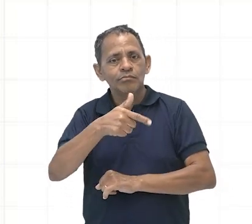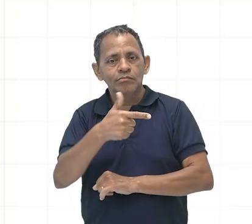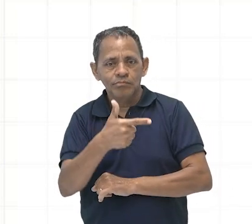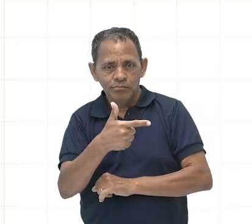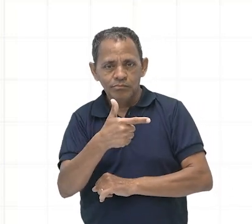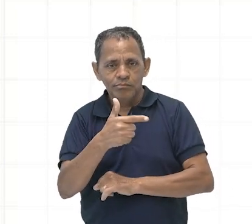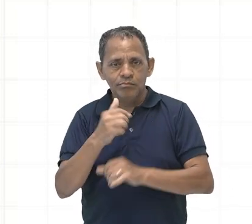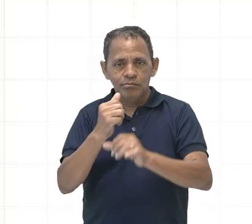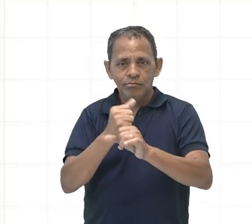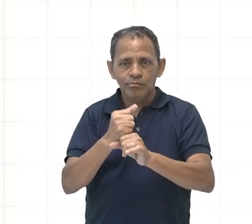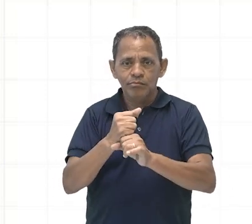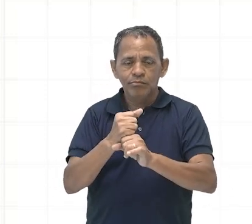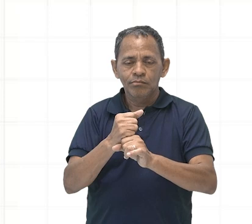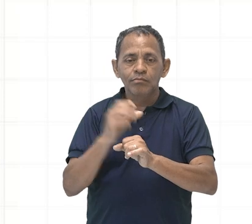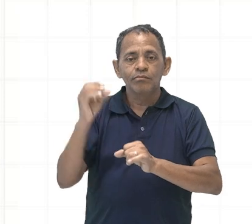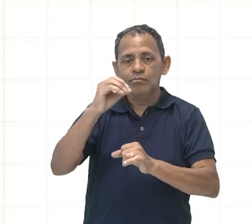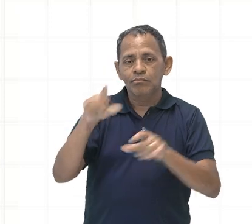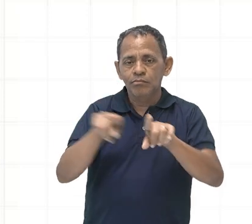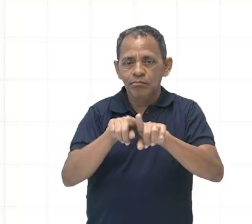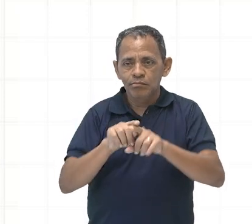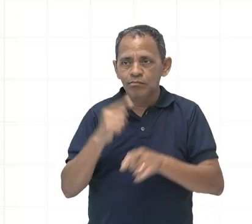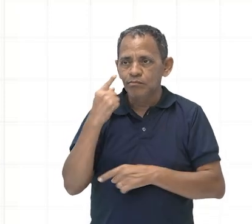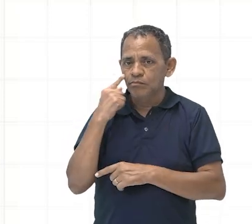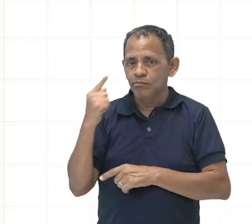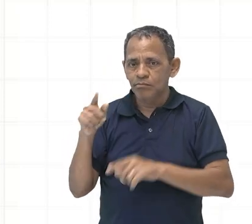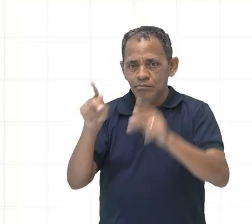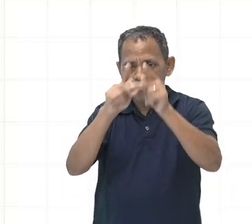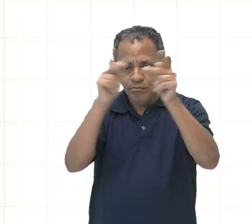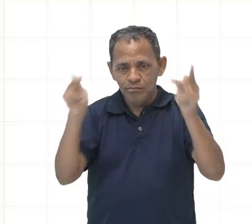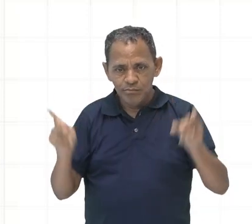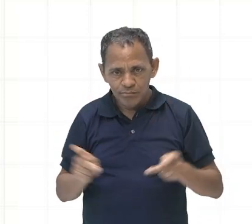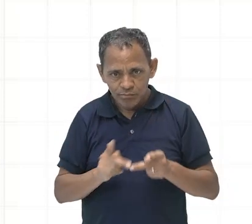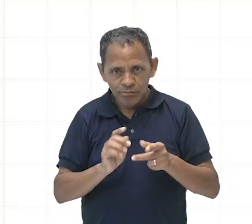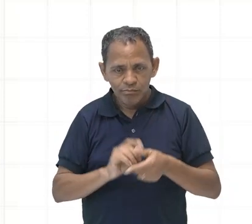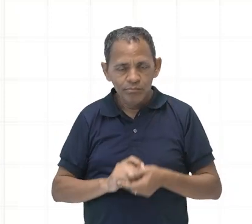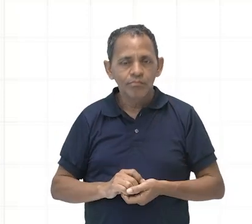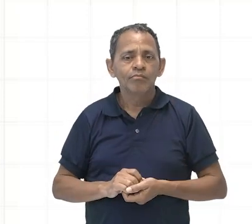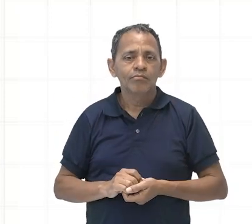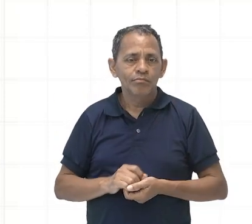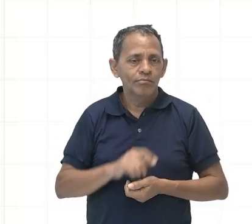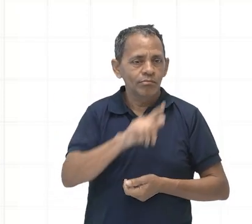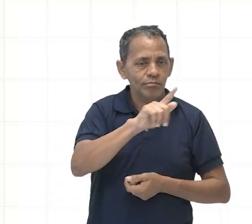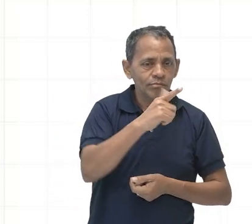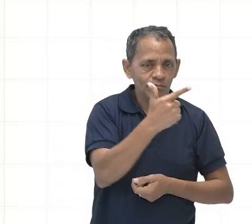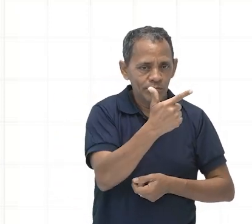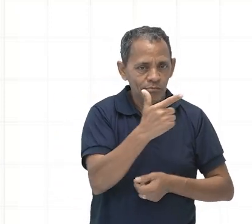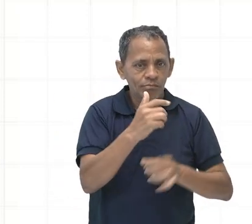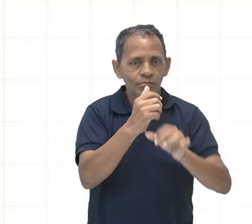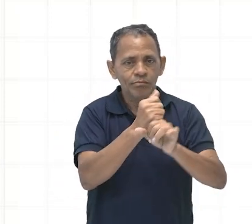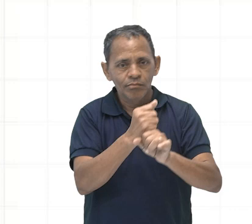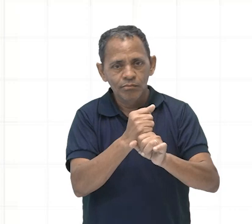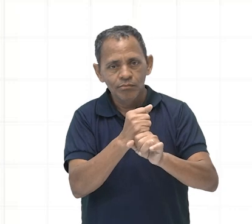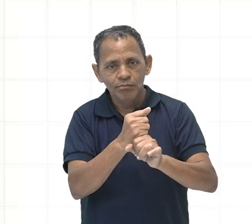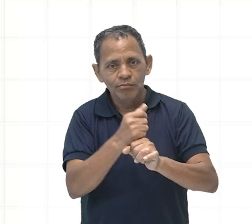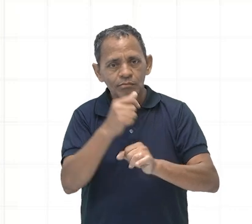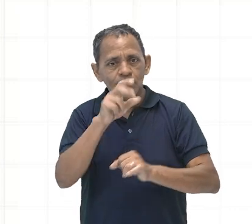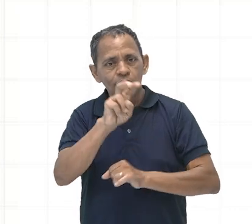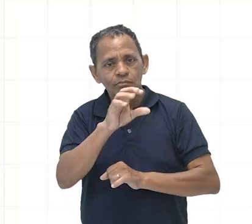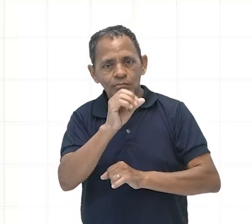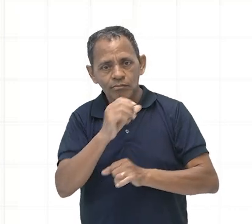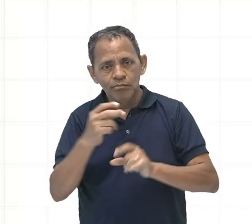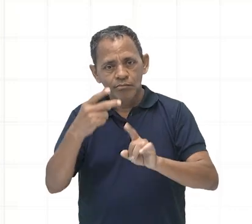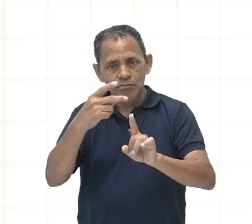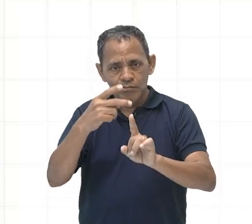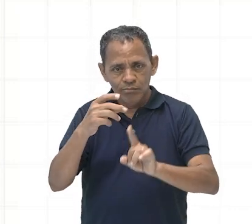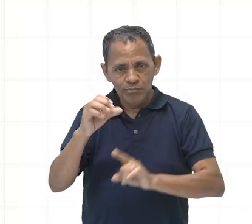aqui seria o nosso gráfico, né? O G1 equivale a 50%, ou seja, 5 alunos. O